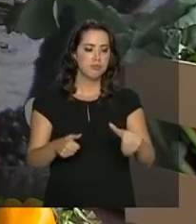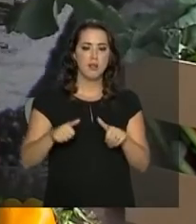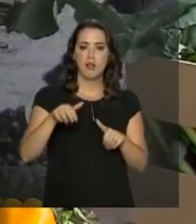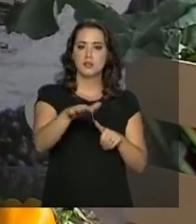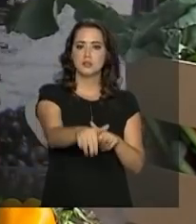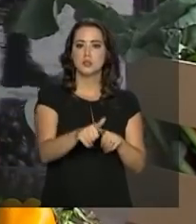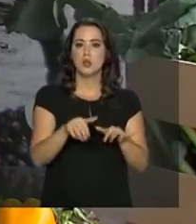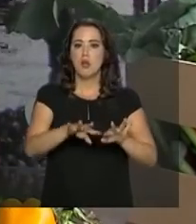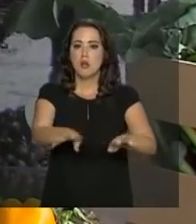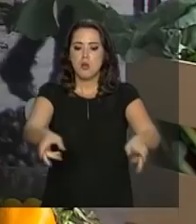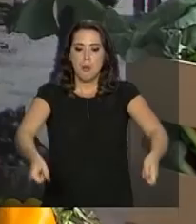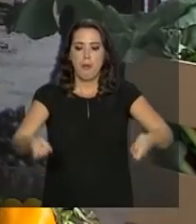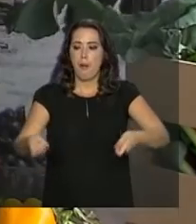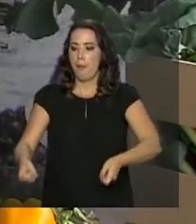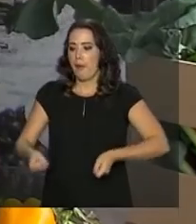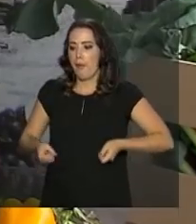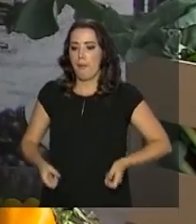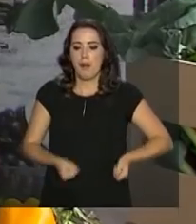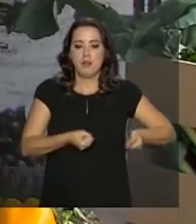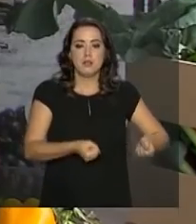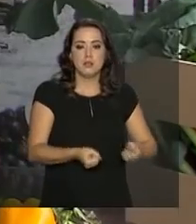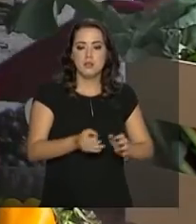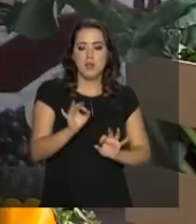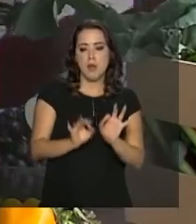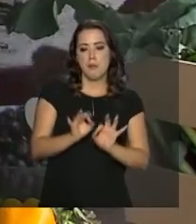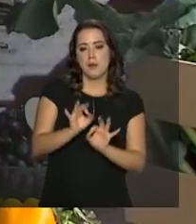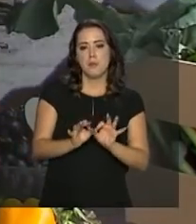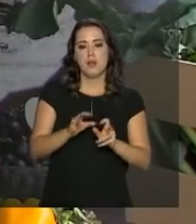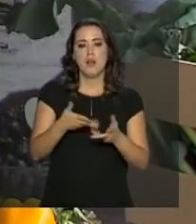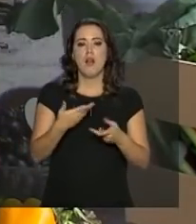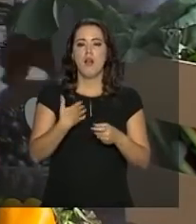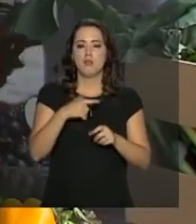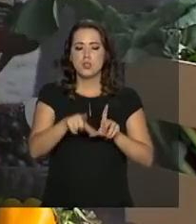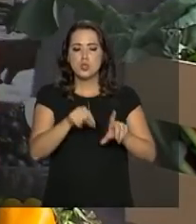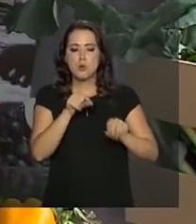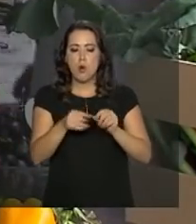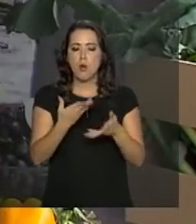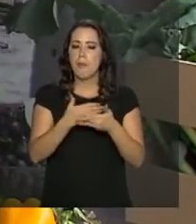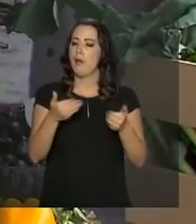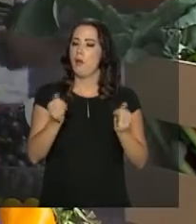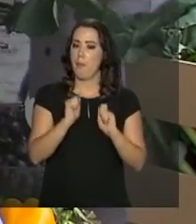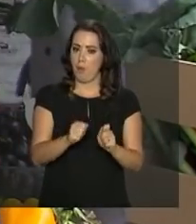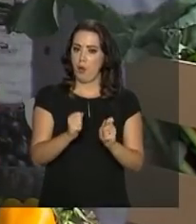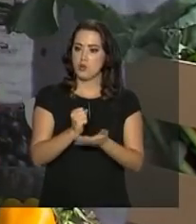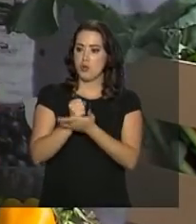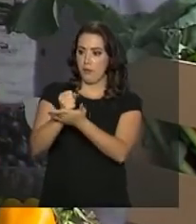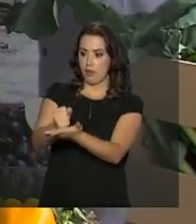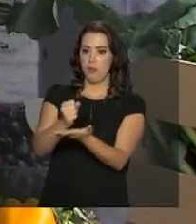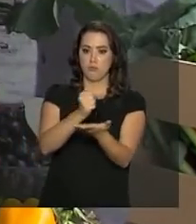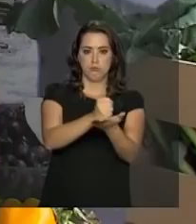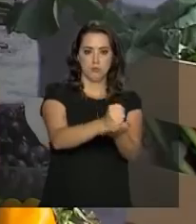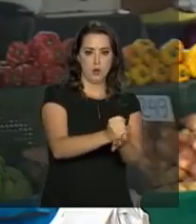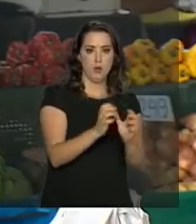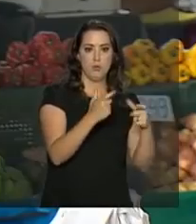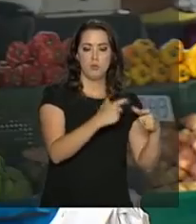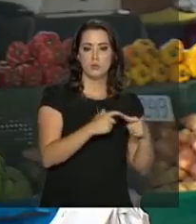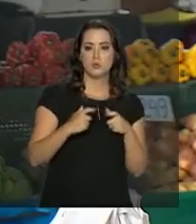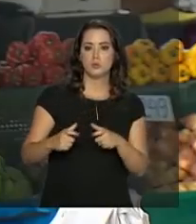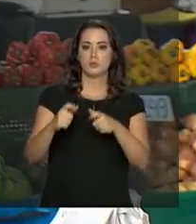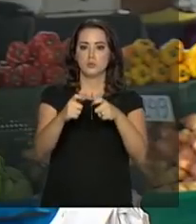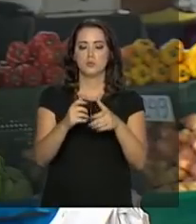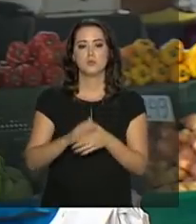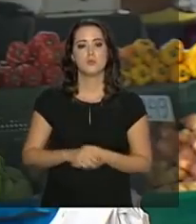alimentos todos, que estariam indo para o lixo, e faz um tratamento, uma seleção desses materiais, e a gente doa para as instituições. Um